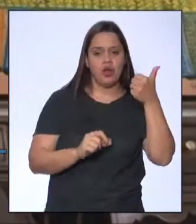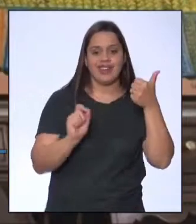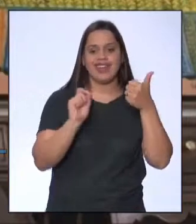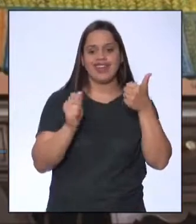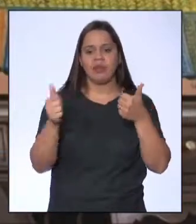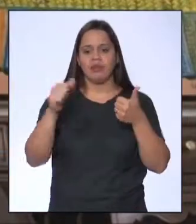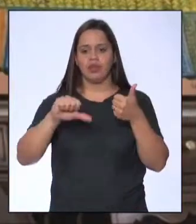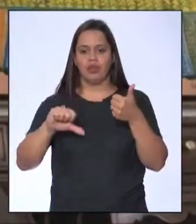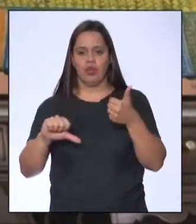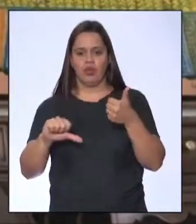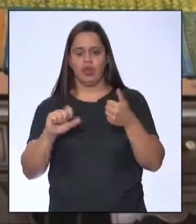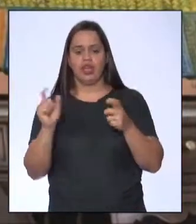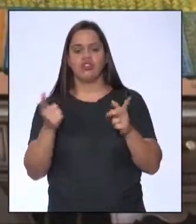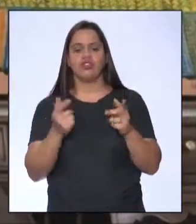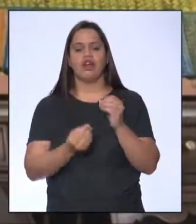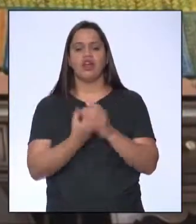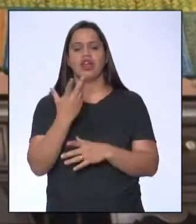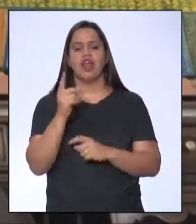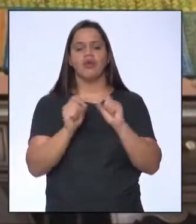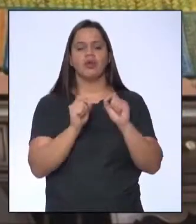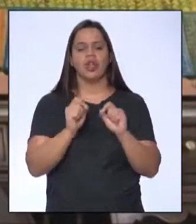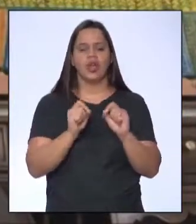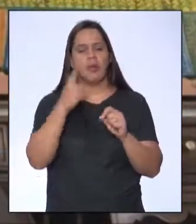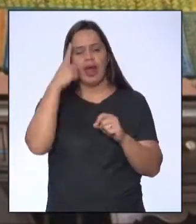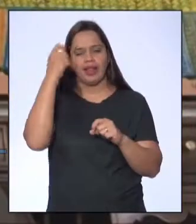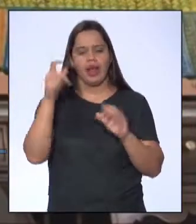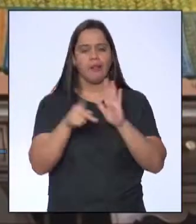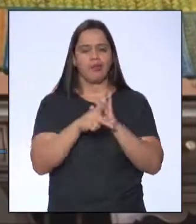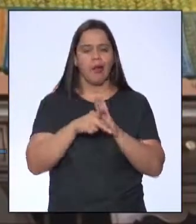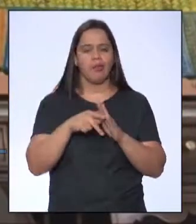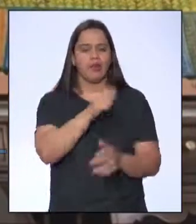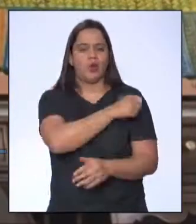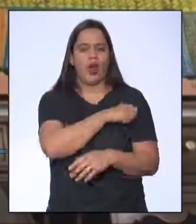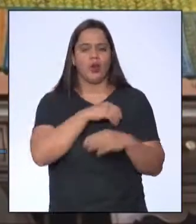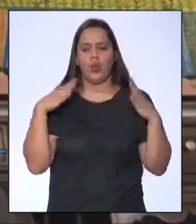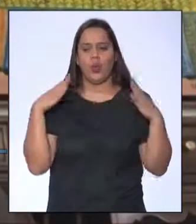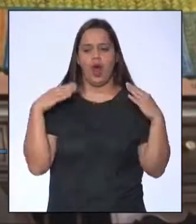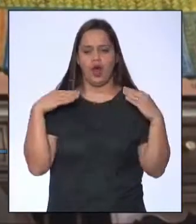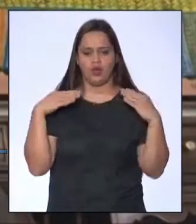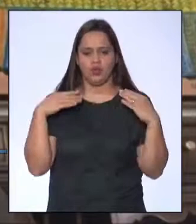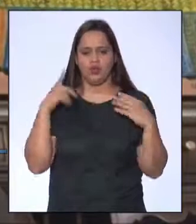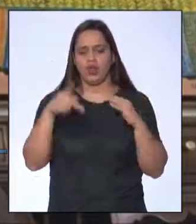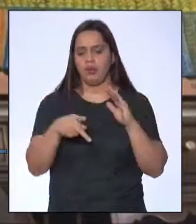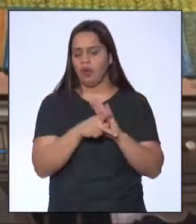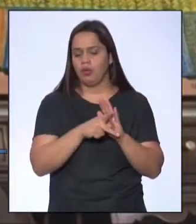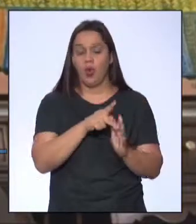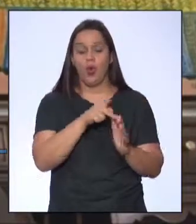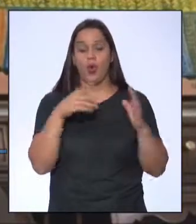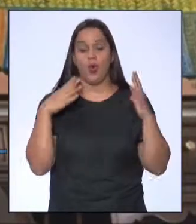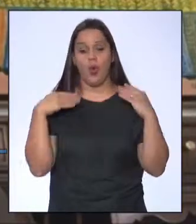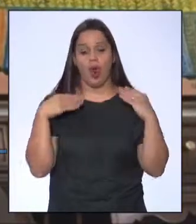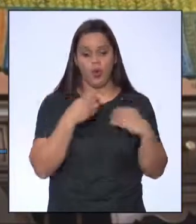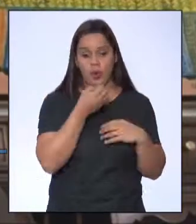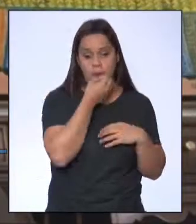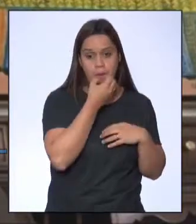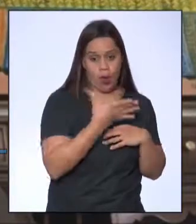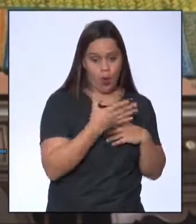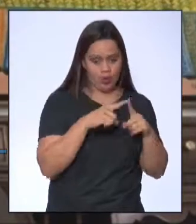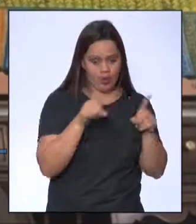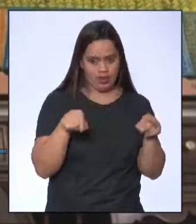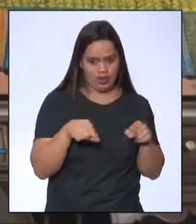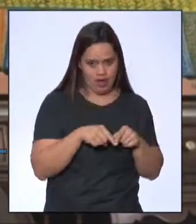ideia do anjo, que é um aluno bom da mesma sala, que vai ajudar um aluno mais fraco da mesma